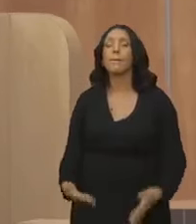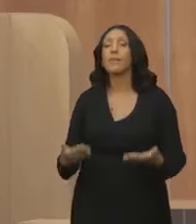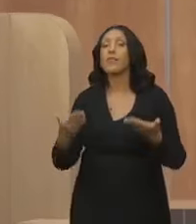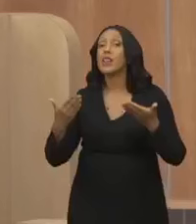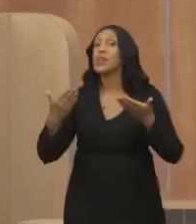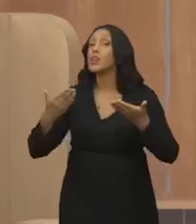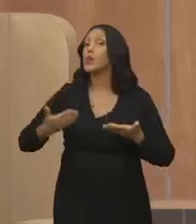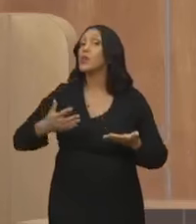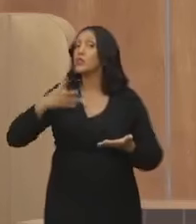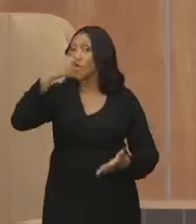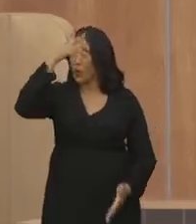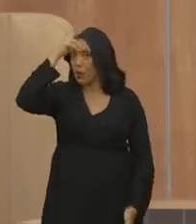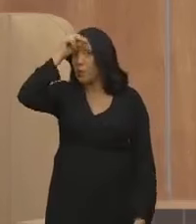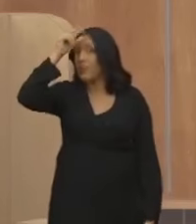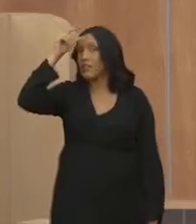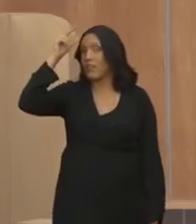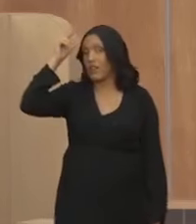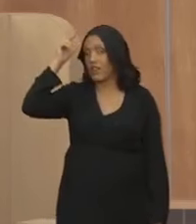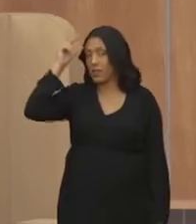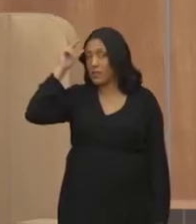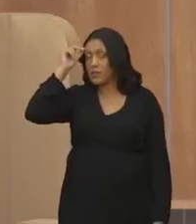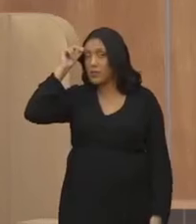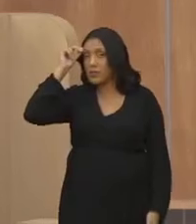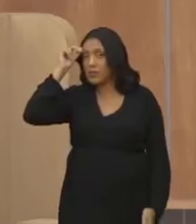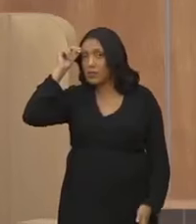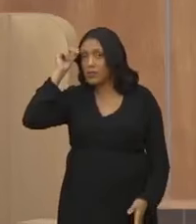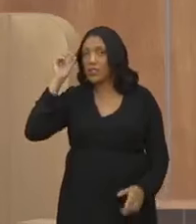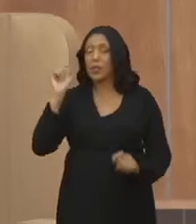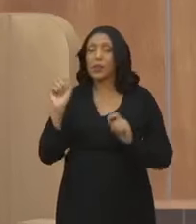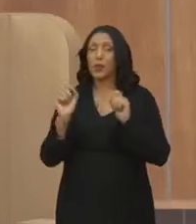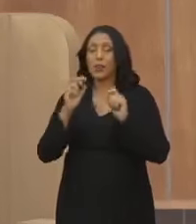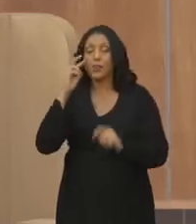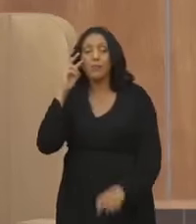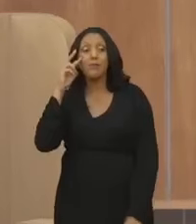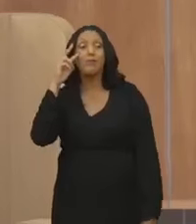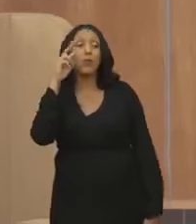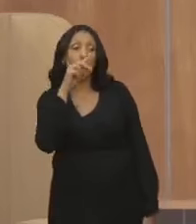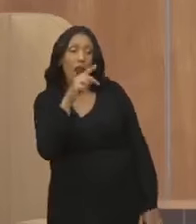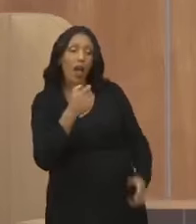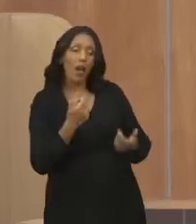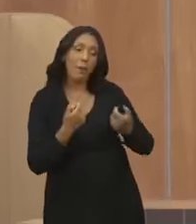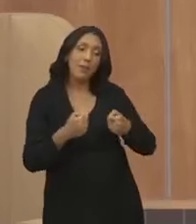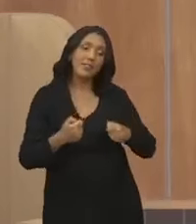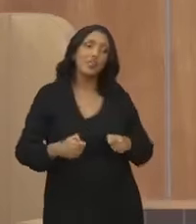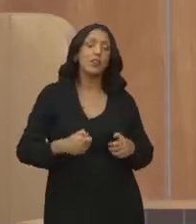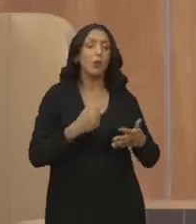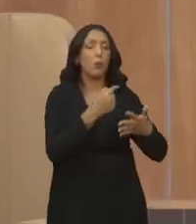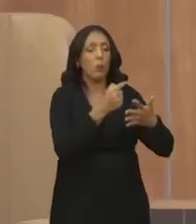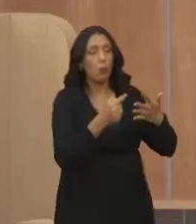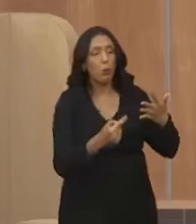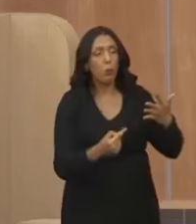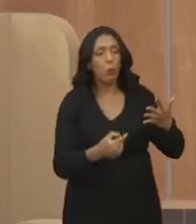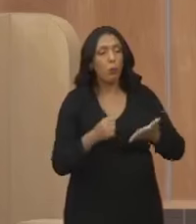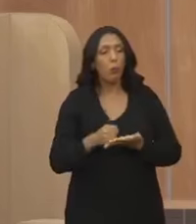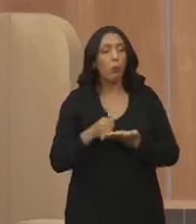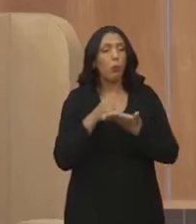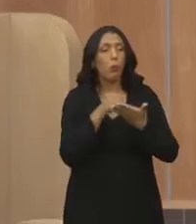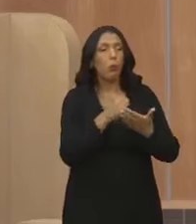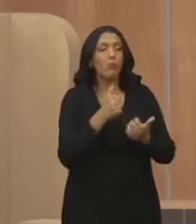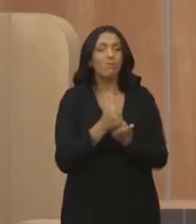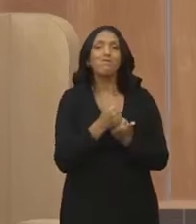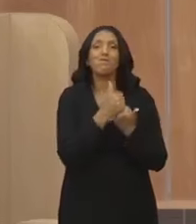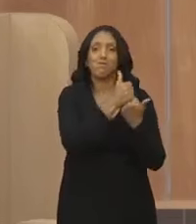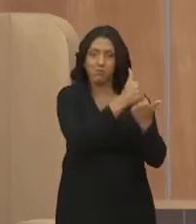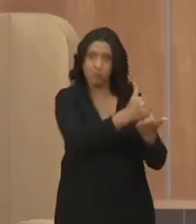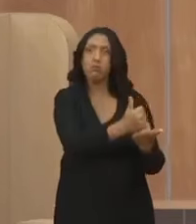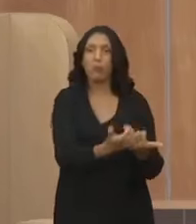estar criando essa subprefeitura para dar mais suporte para os moradores do JAL. Eu falo isso porque